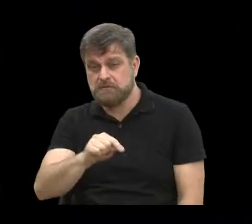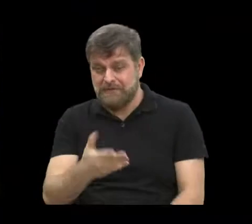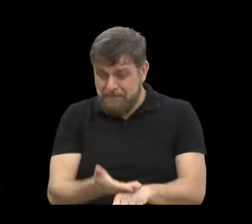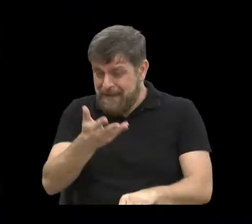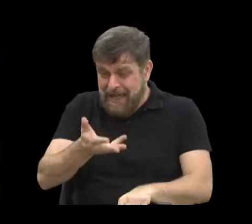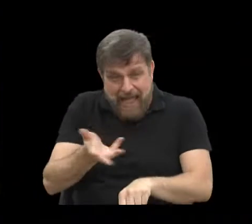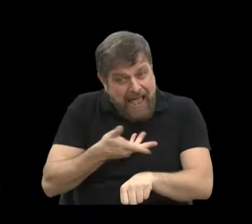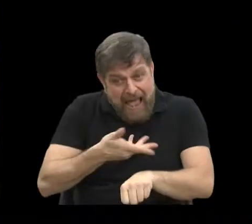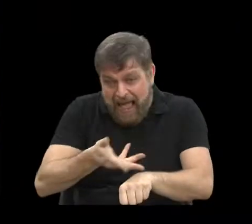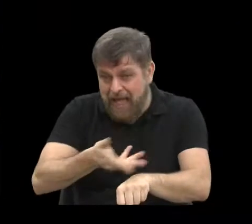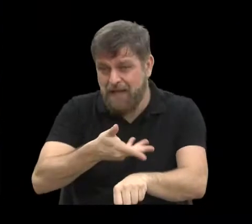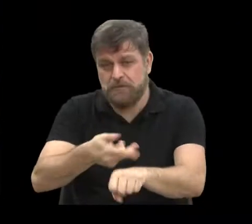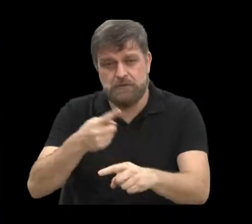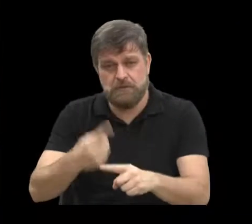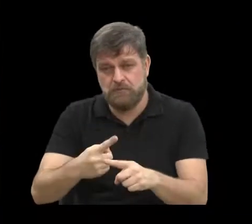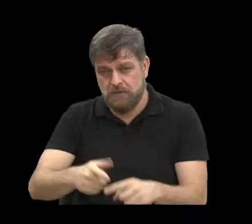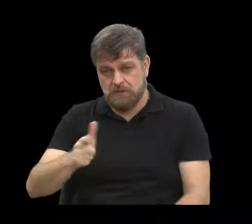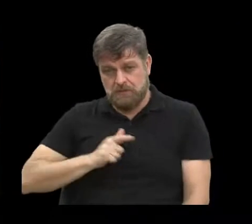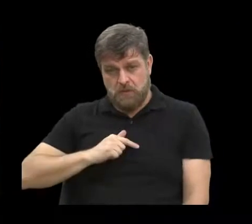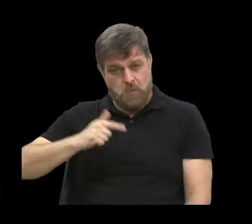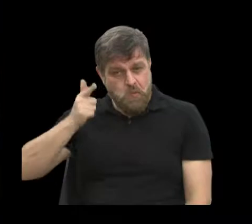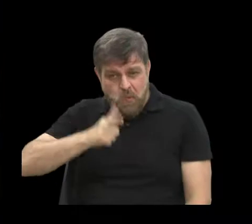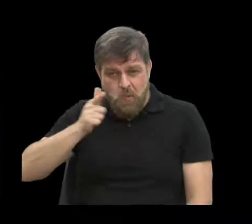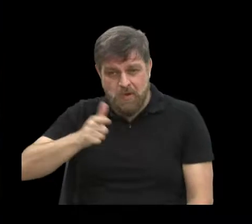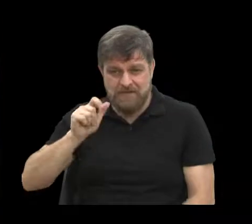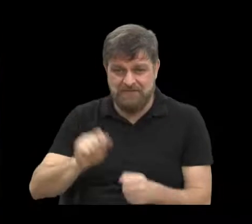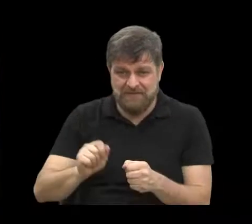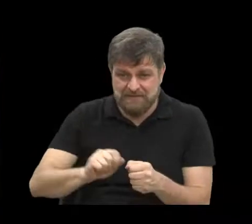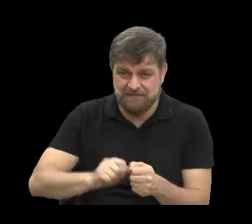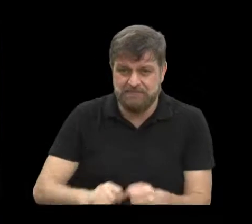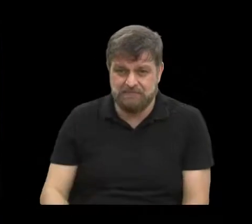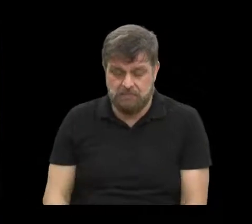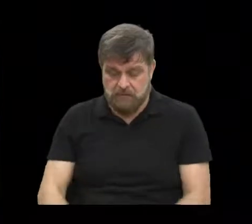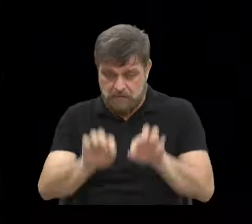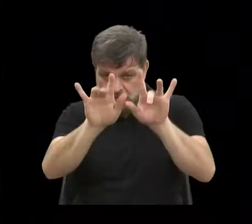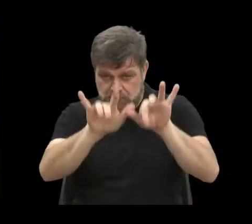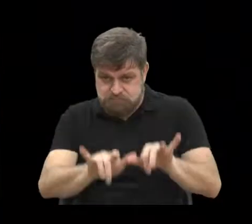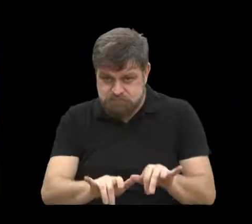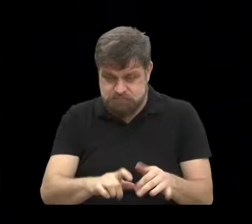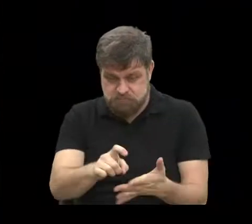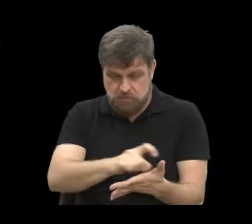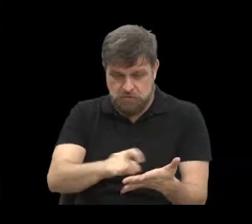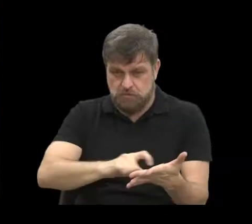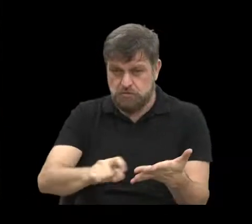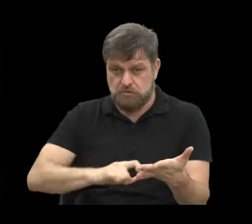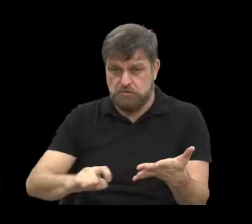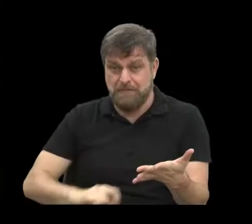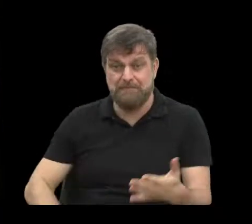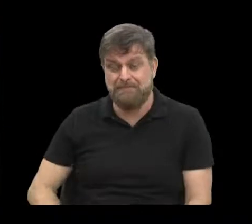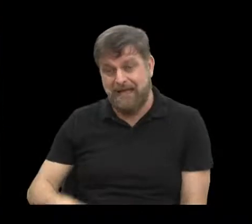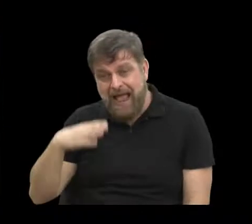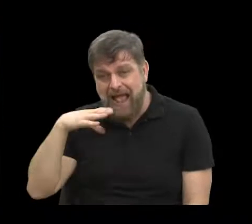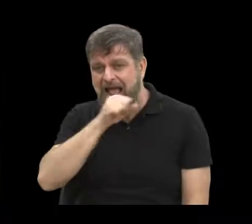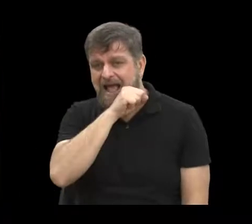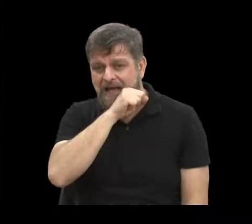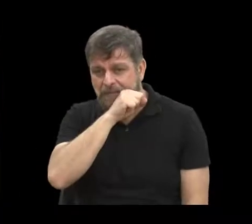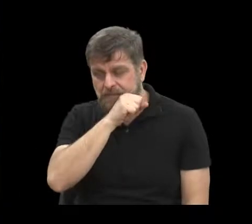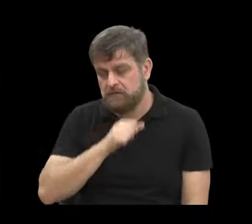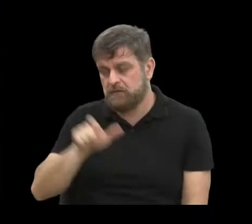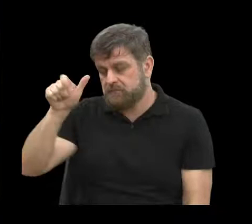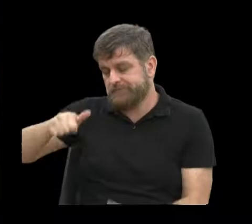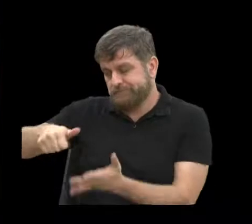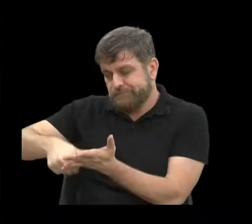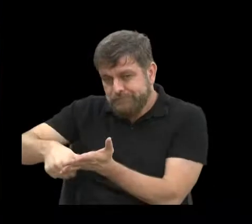mais ágeis, porque é mais rápido distribuir um processo eletrônico para análise do que um processo físico,